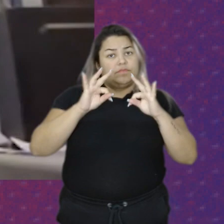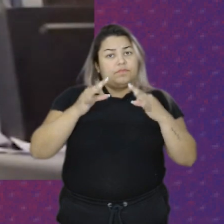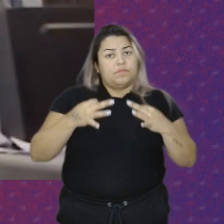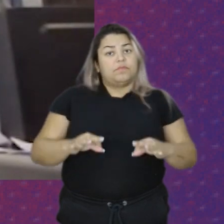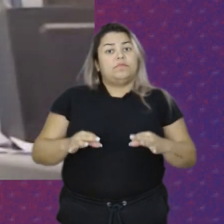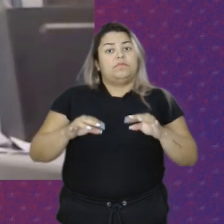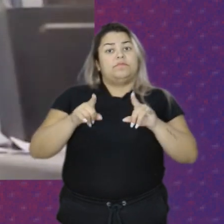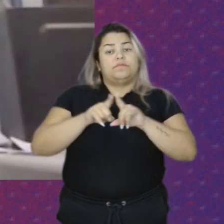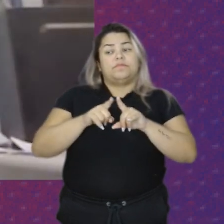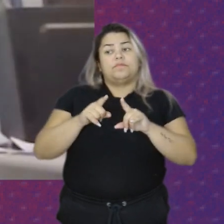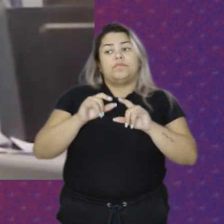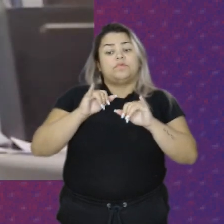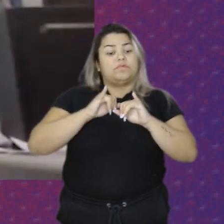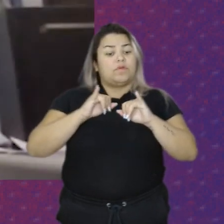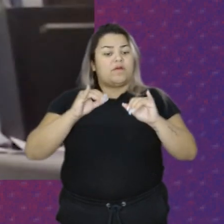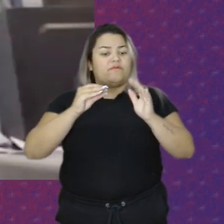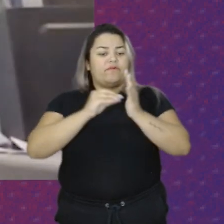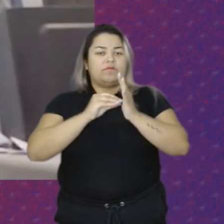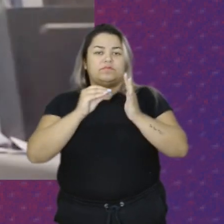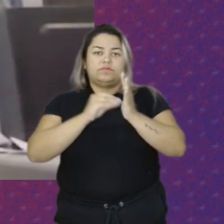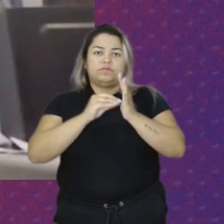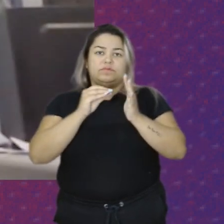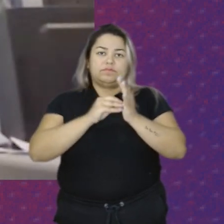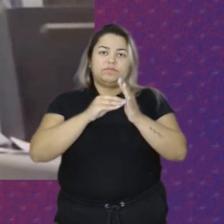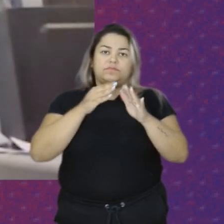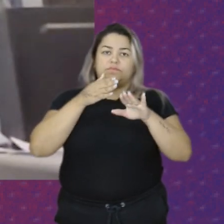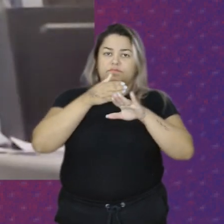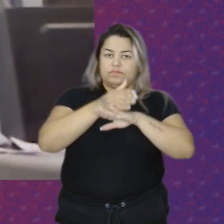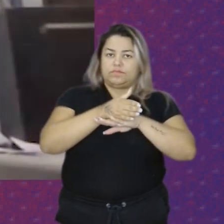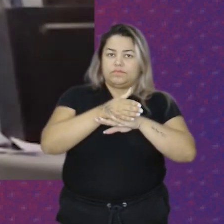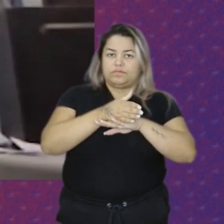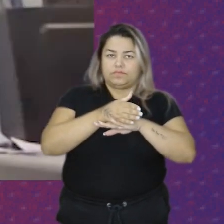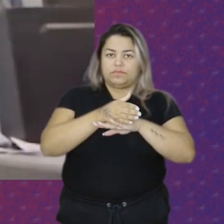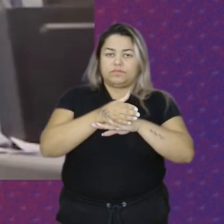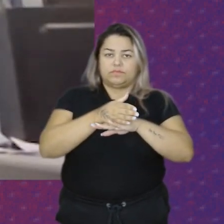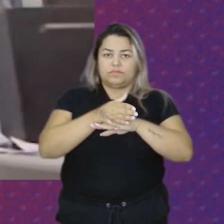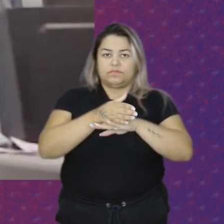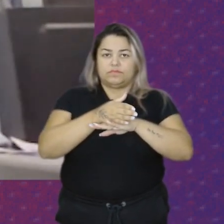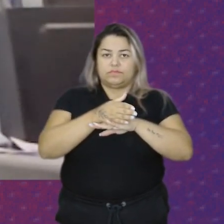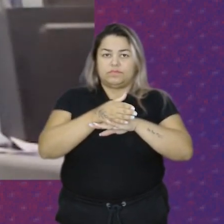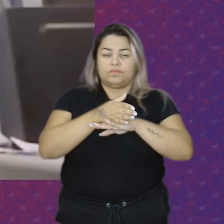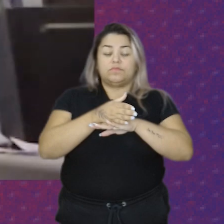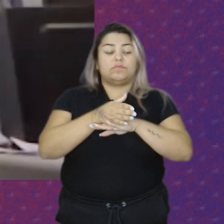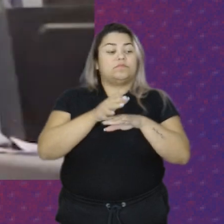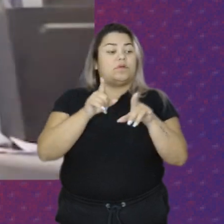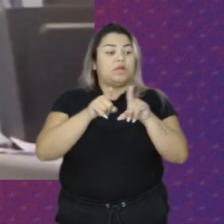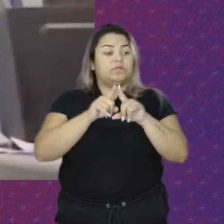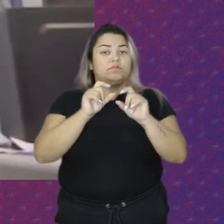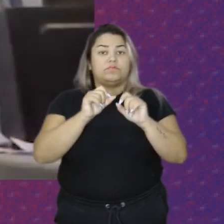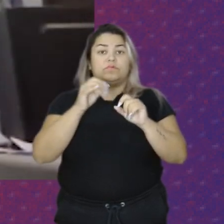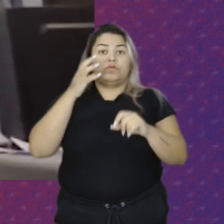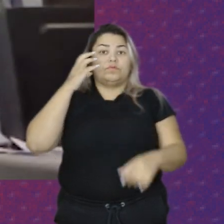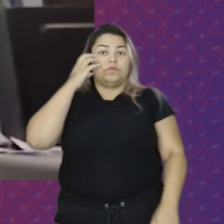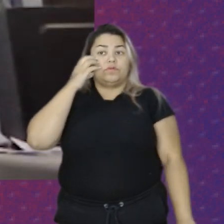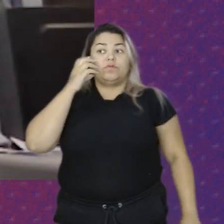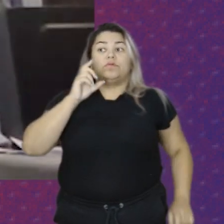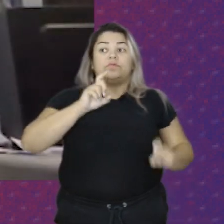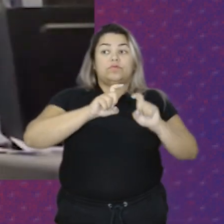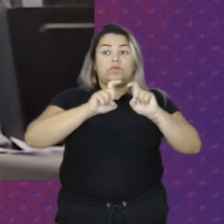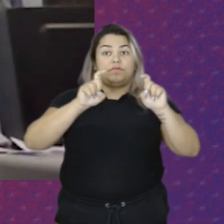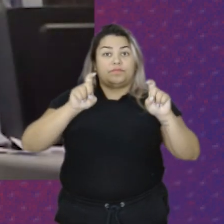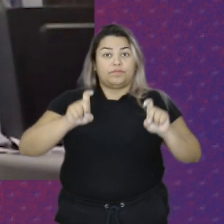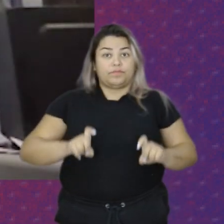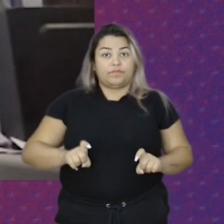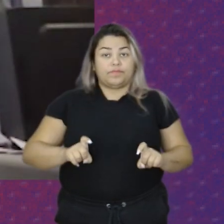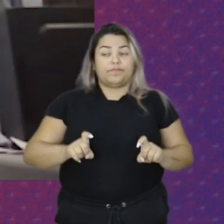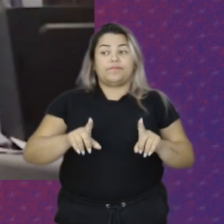quanta desinformação diante desse acesso, porque às vezes a gente tem o celular, o computador, principalmente o celular que fica mais